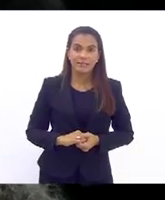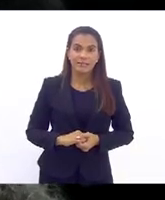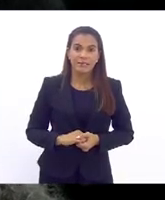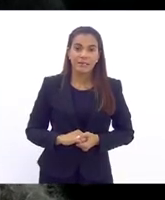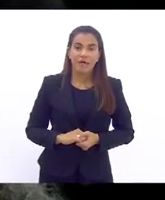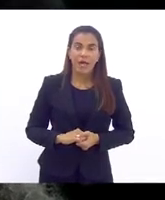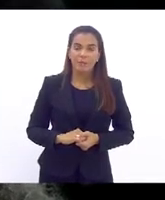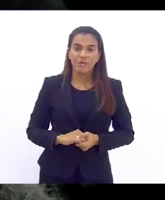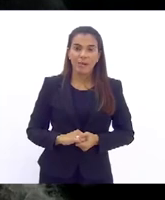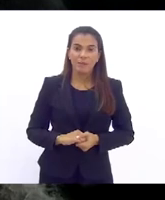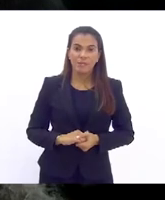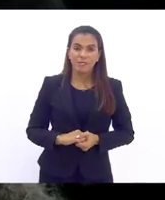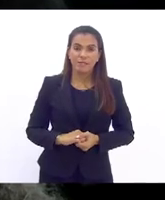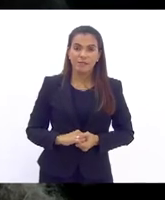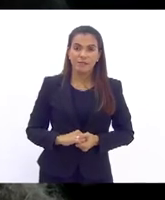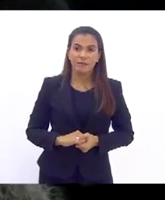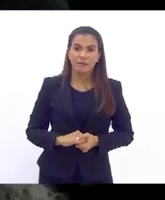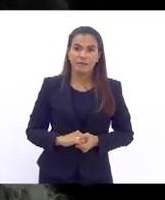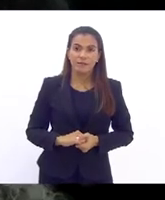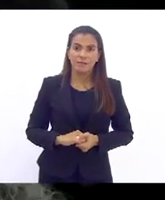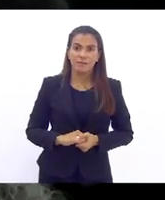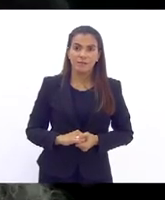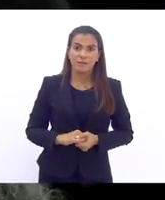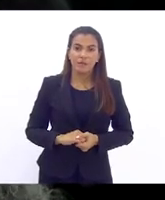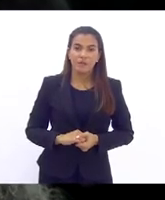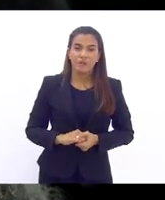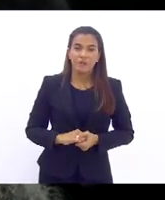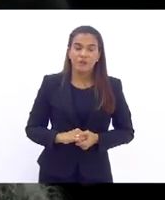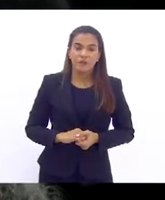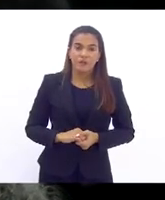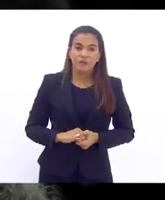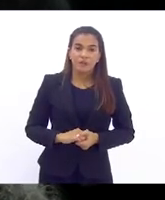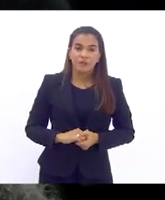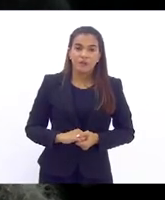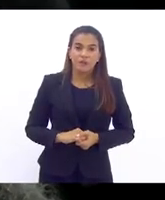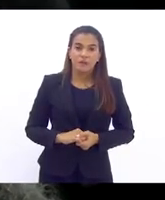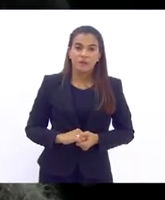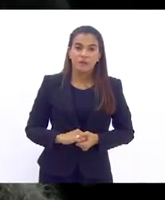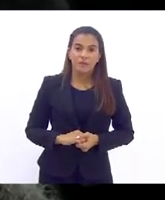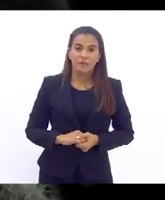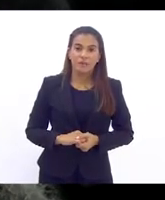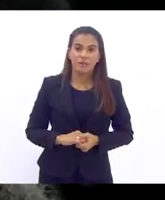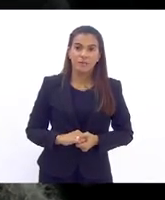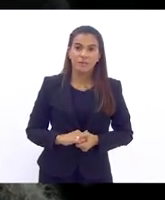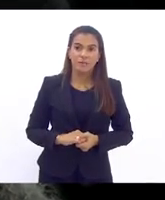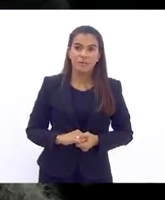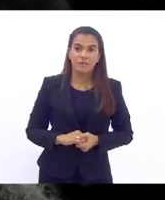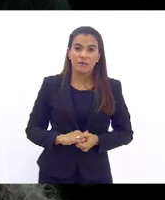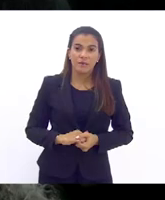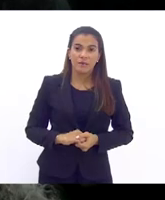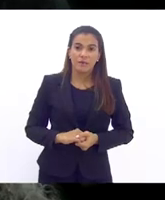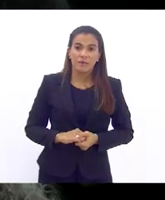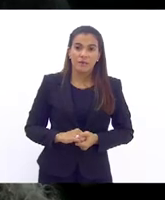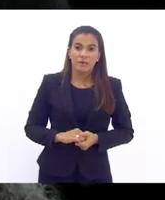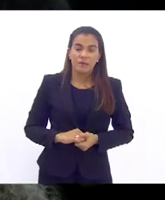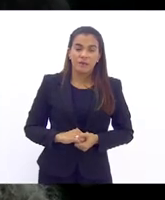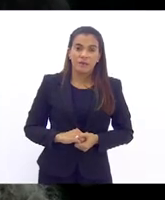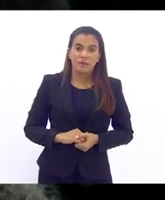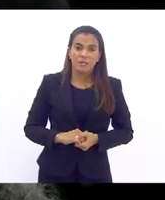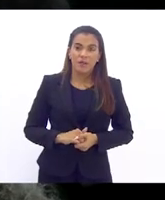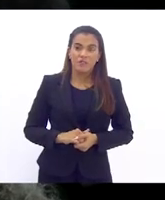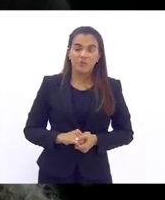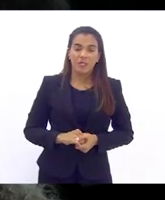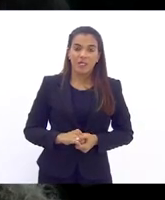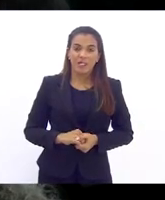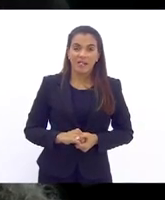é boa tarde um vereador específico Daniel Marques então boa tarde a mesa